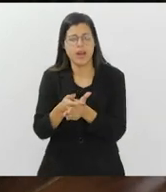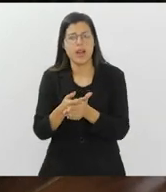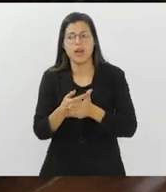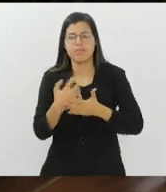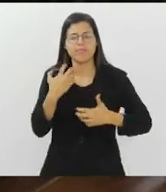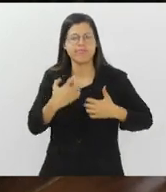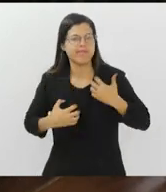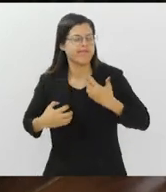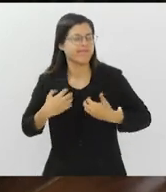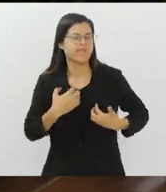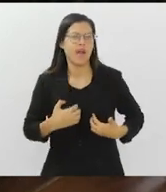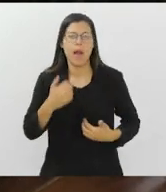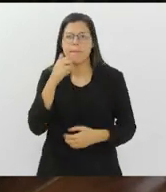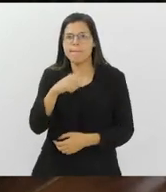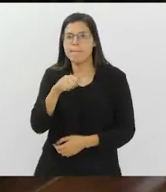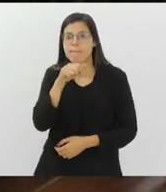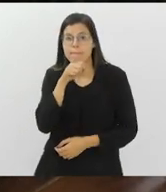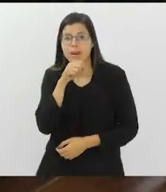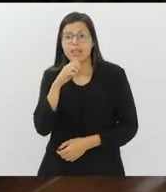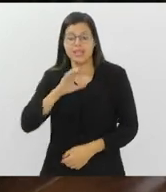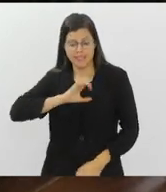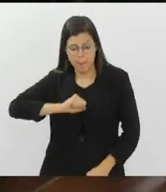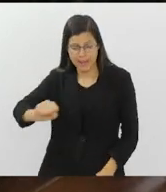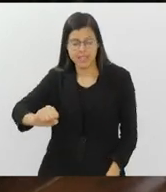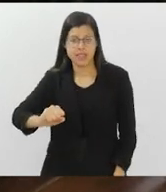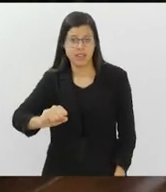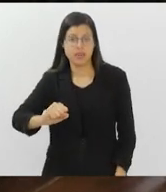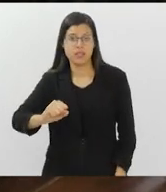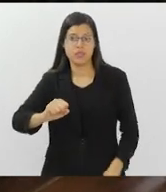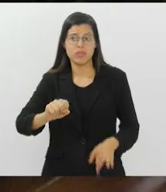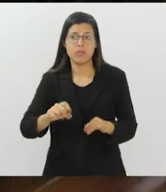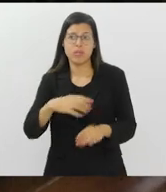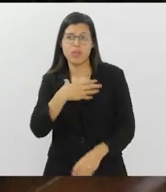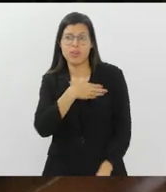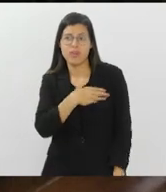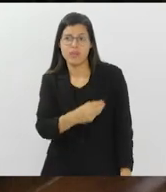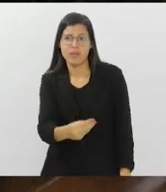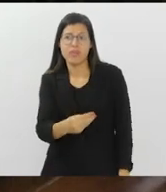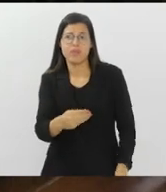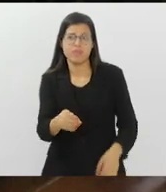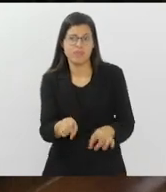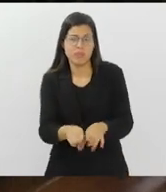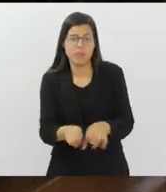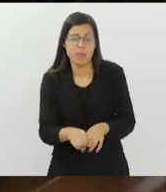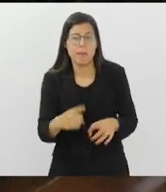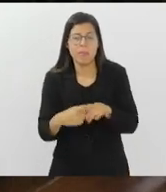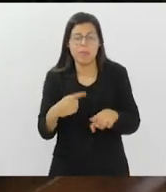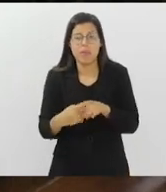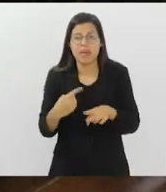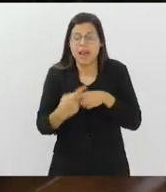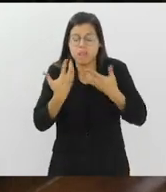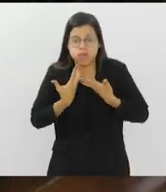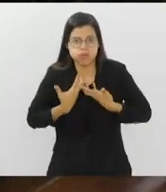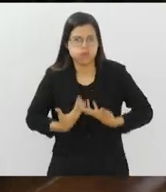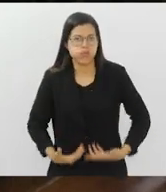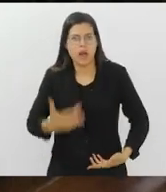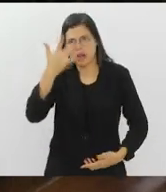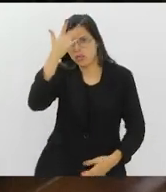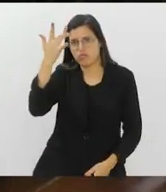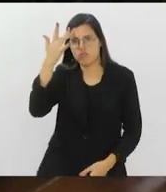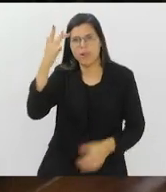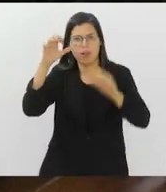ao ponto de ver mães tirando a própria vida e a vida de seus filhos por exaustão, porque a saúde mental está totalmente